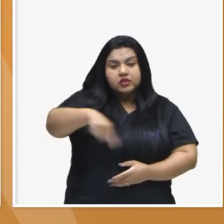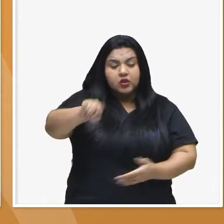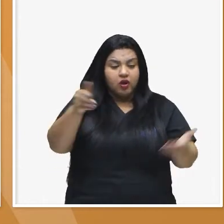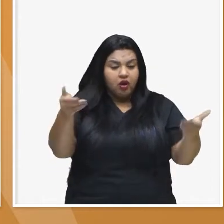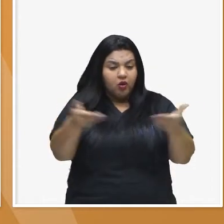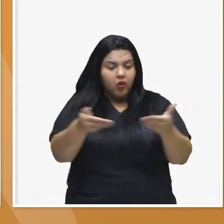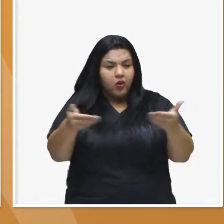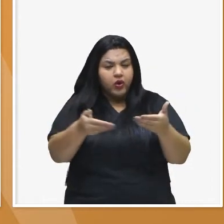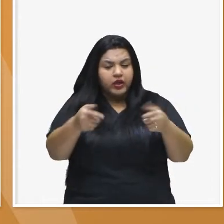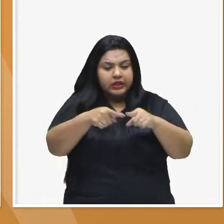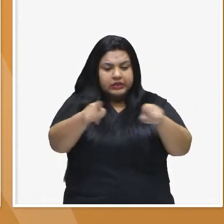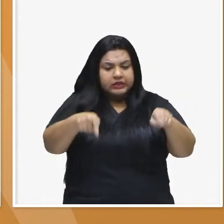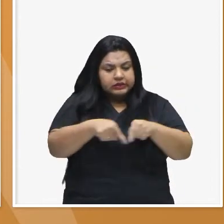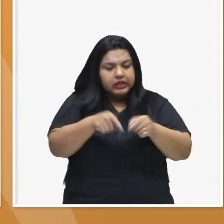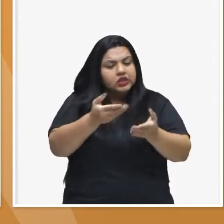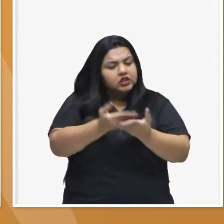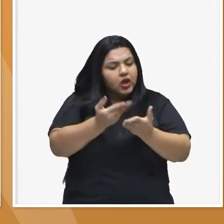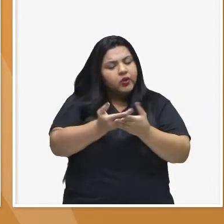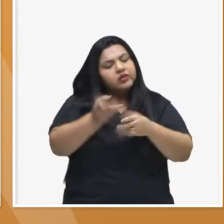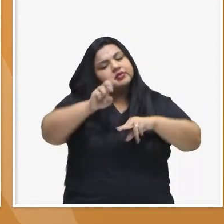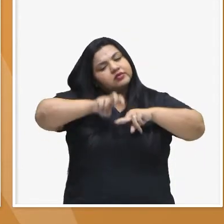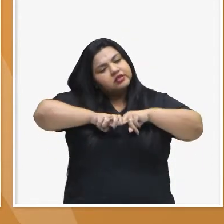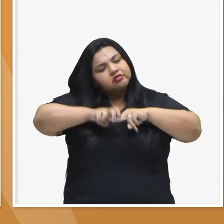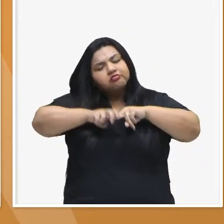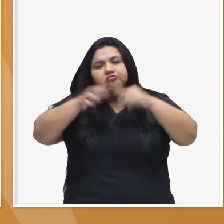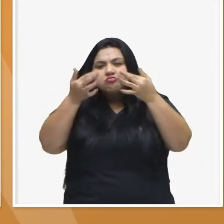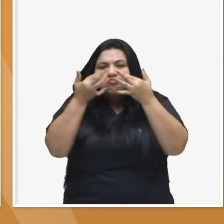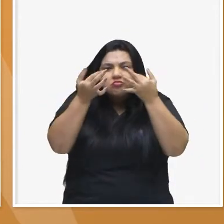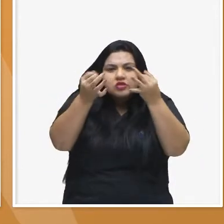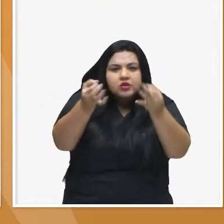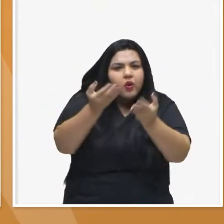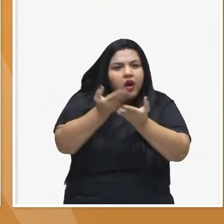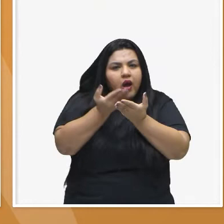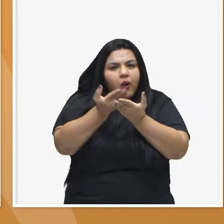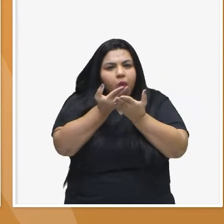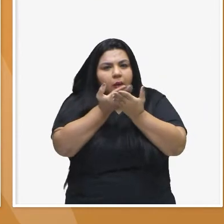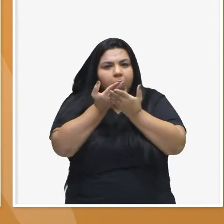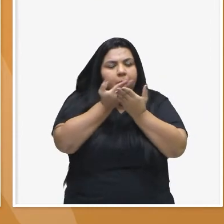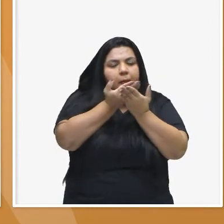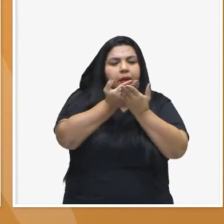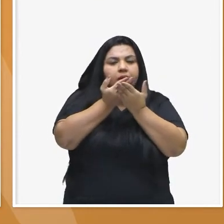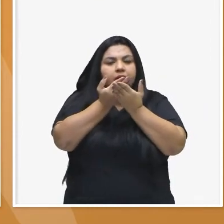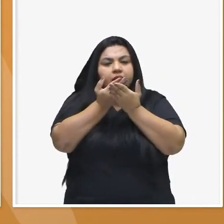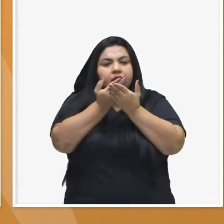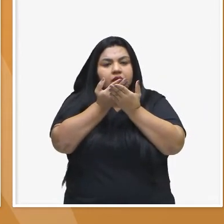aula, sentadinhos aí, prestando atenção na aula, né?